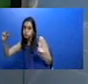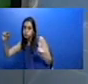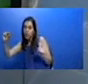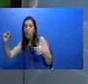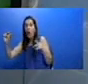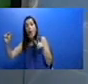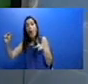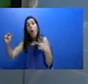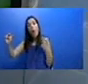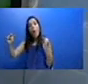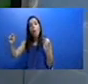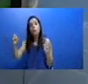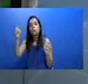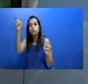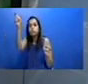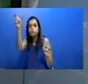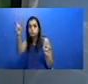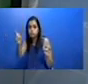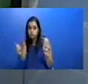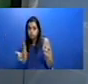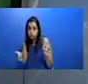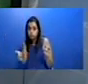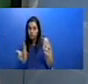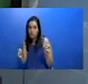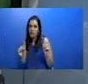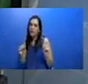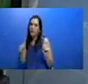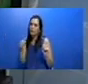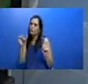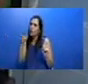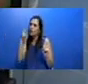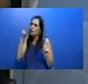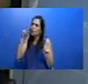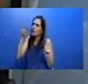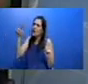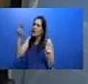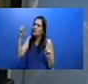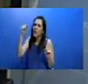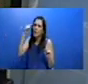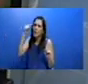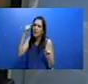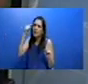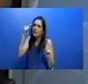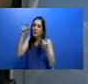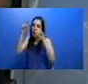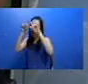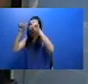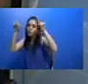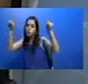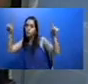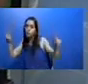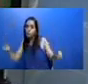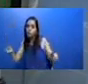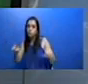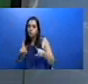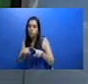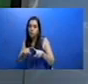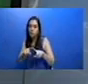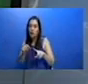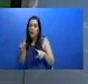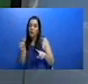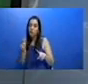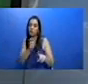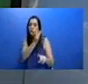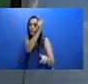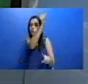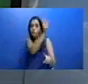em colunas. Quando nós olhamos assim, a gente já lembra da configuração retangular. Mas o que está pedindo nessa atividade?